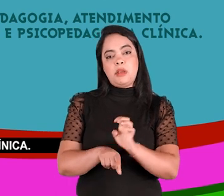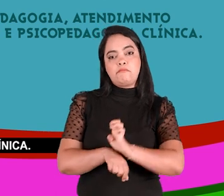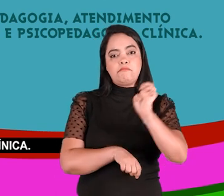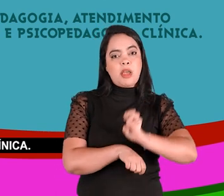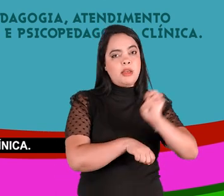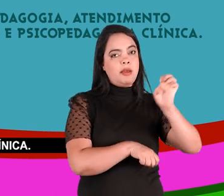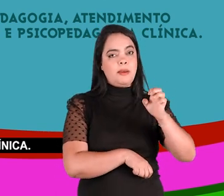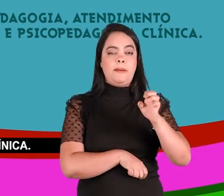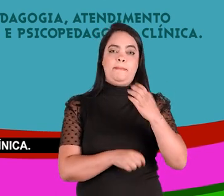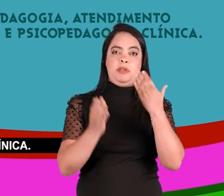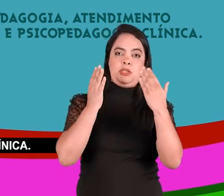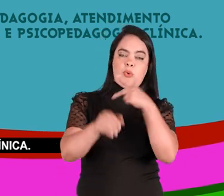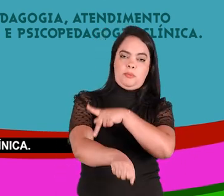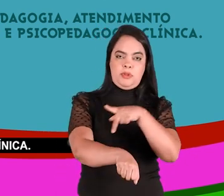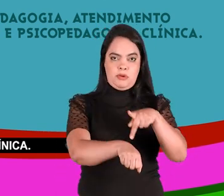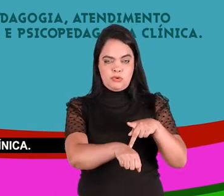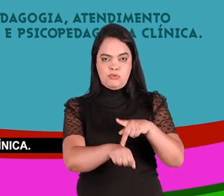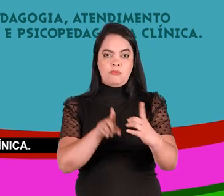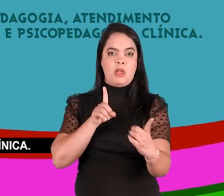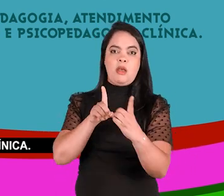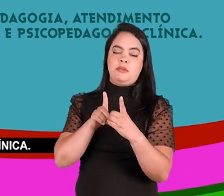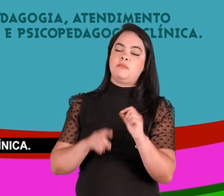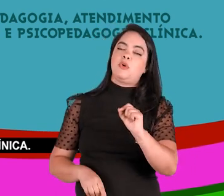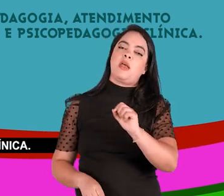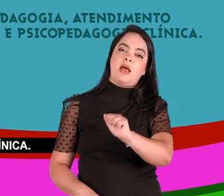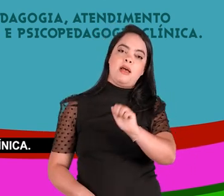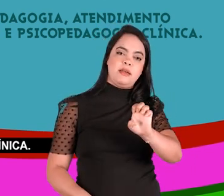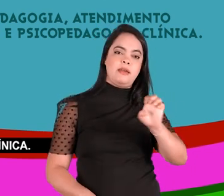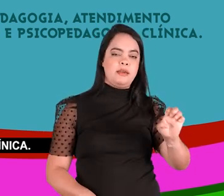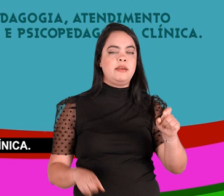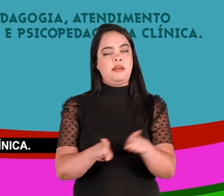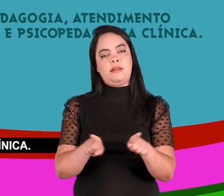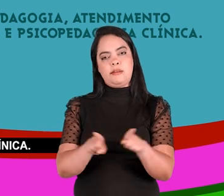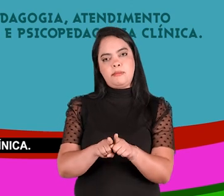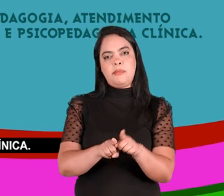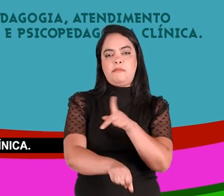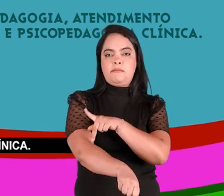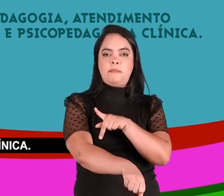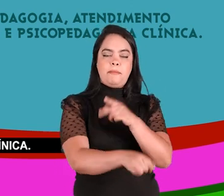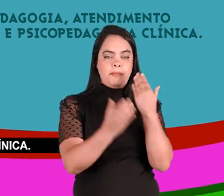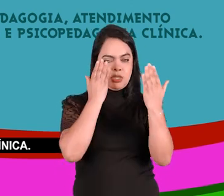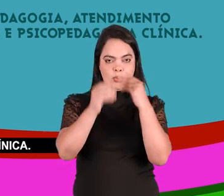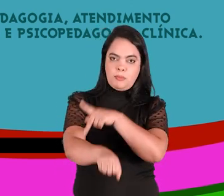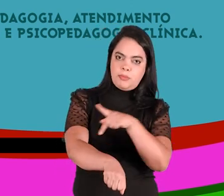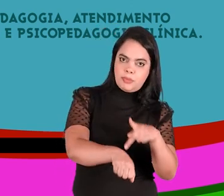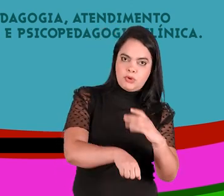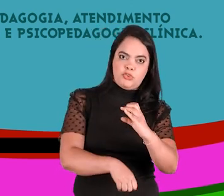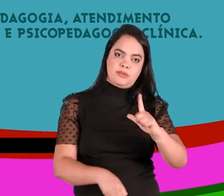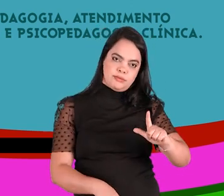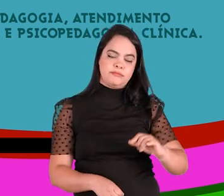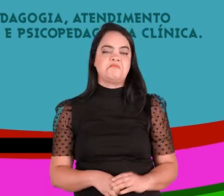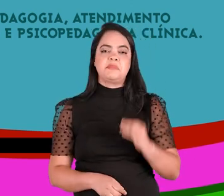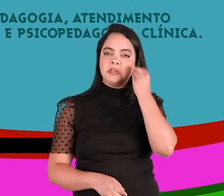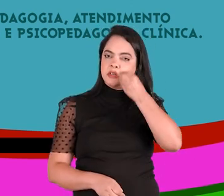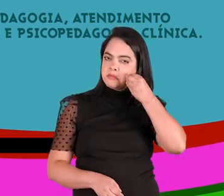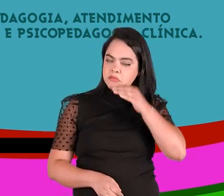em psicopedagogia, em atendimento educacional especializado e em psicopedagogia clínica. Tem experiência